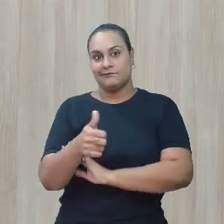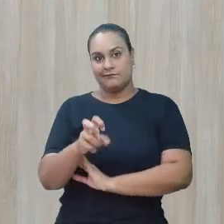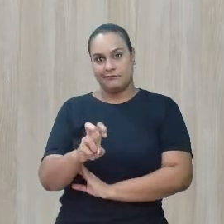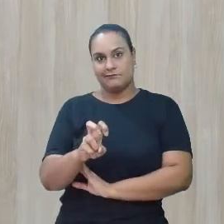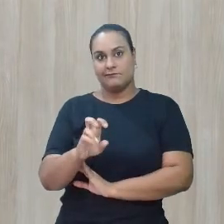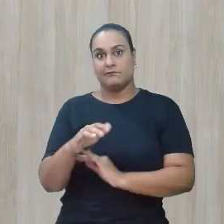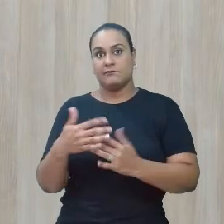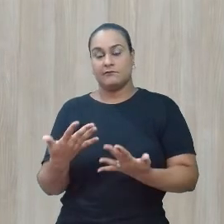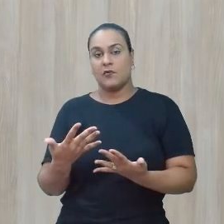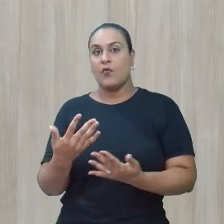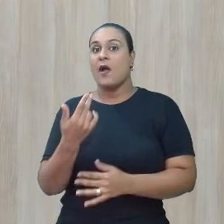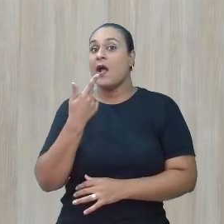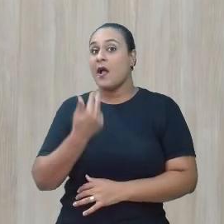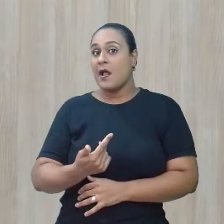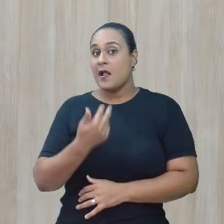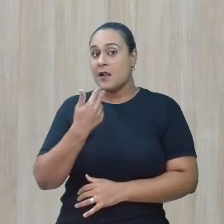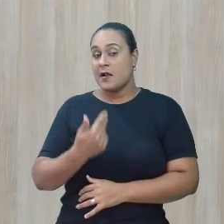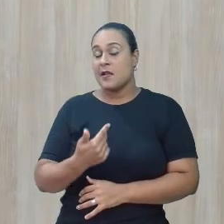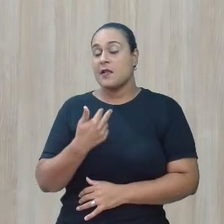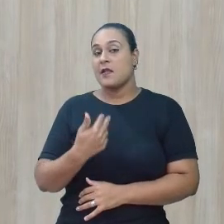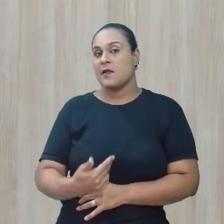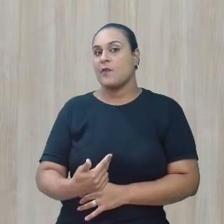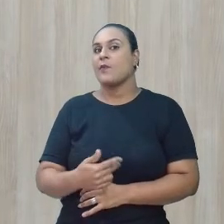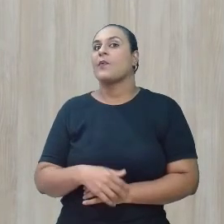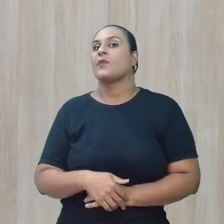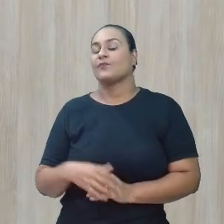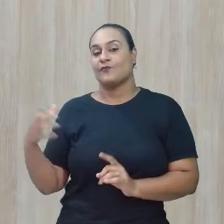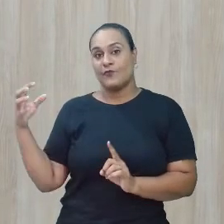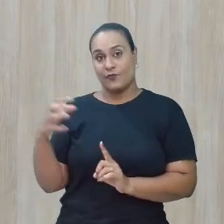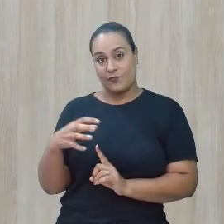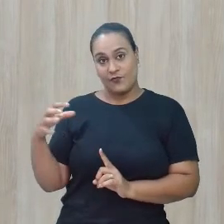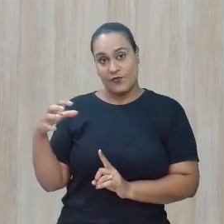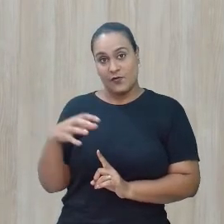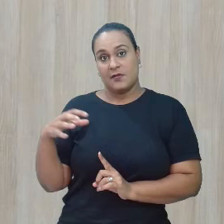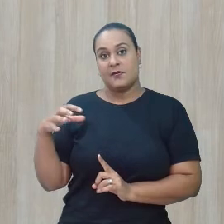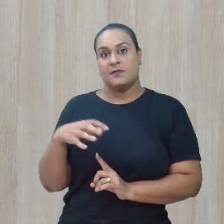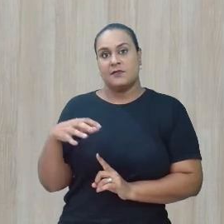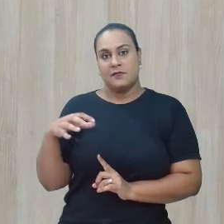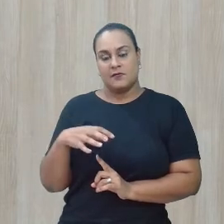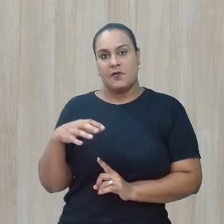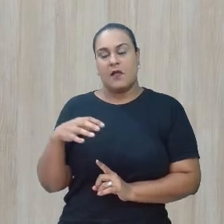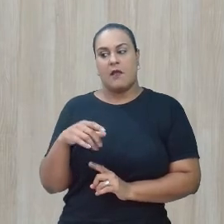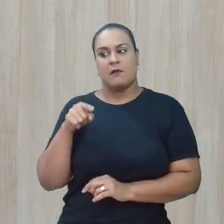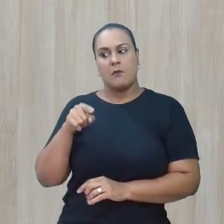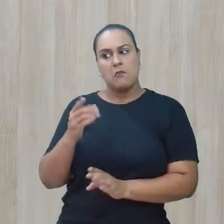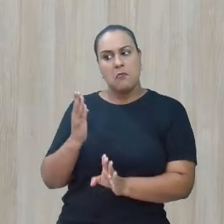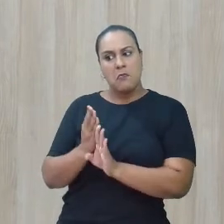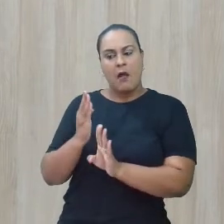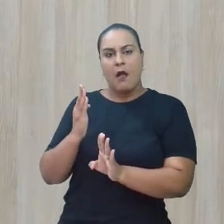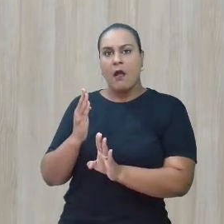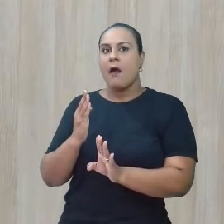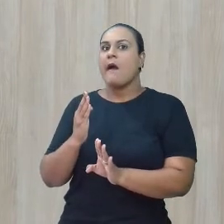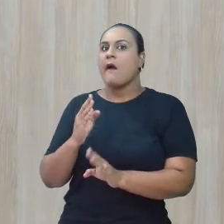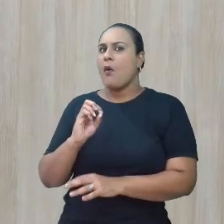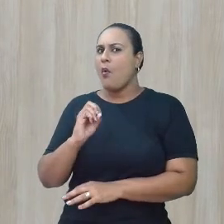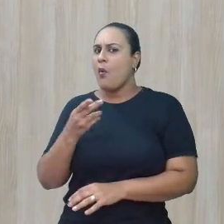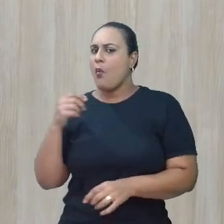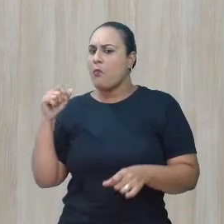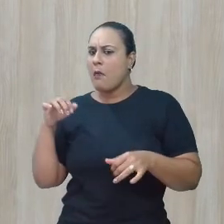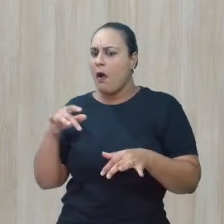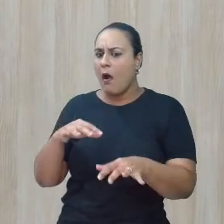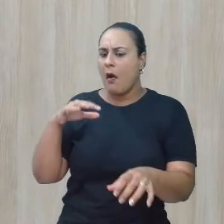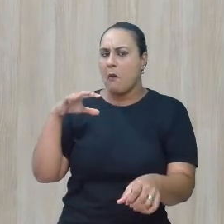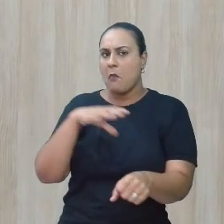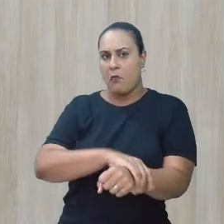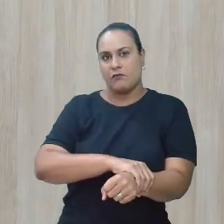nossa língua, ela vem importada desse modelo de descoberta ou de invasão do território,